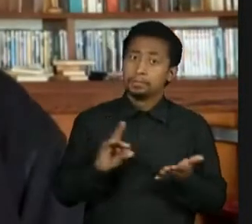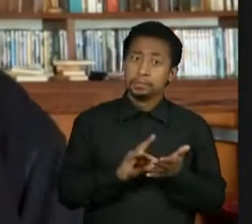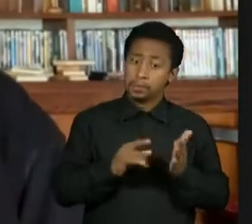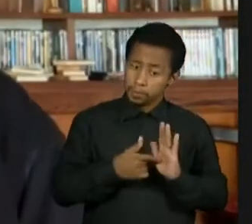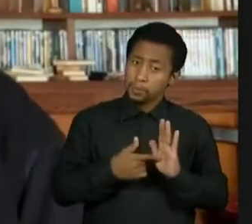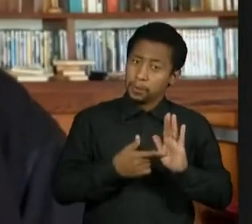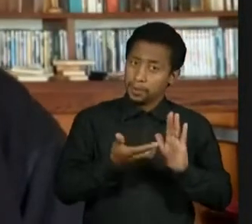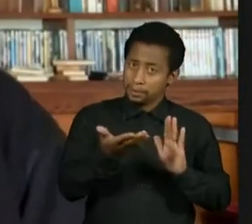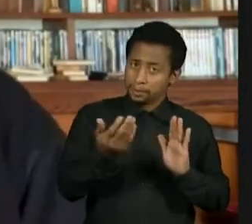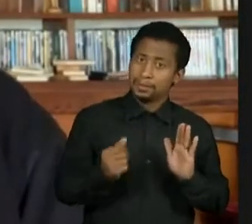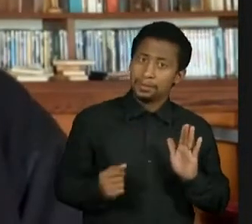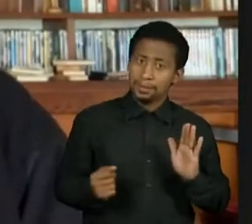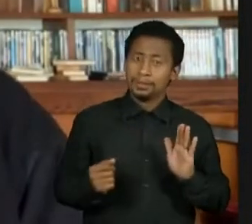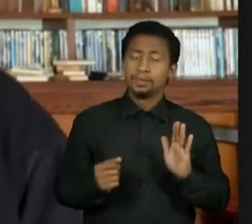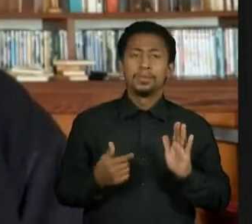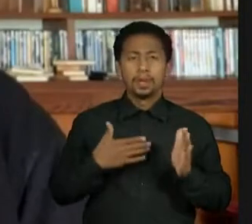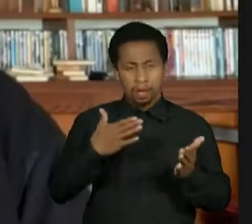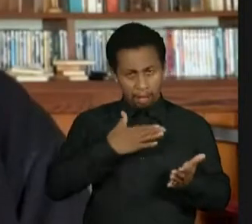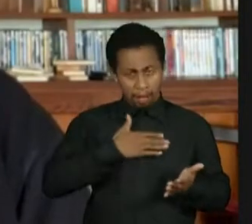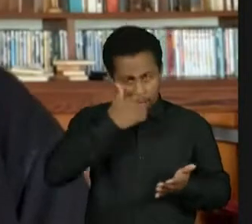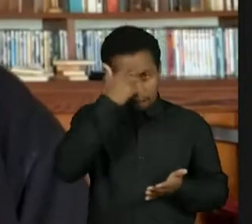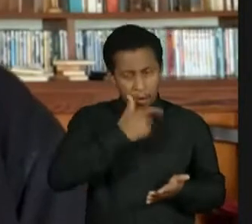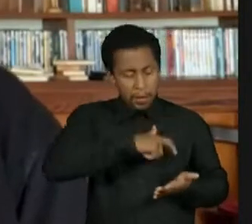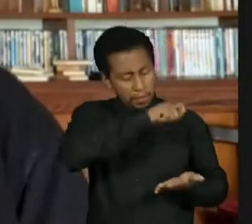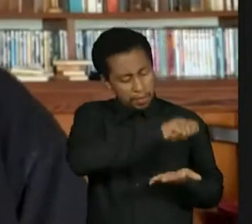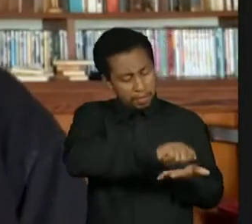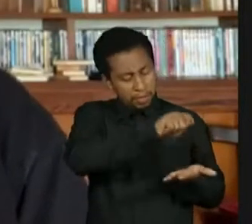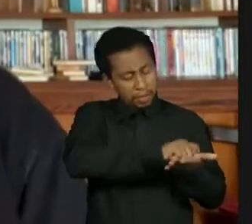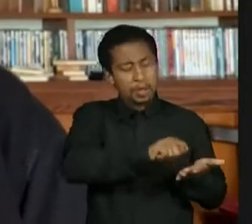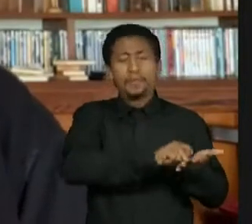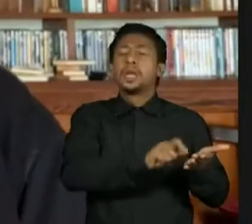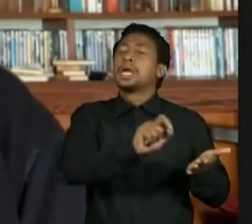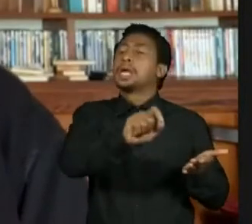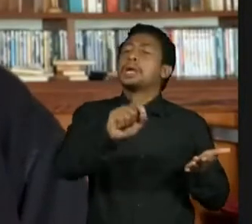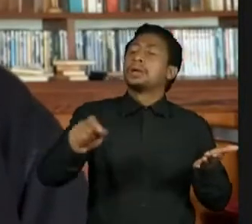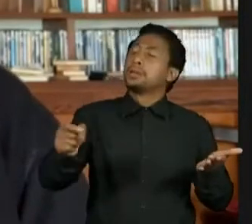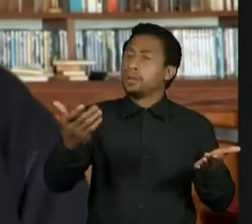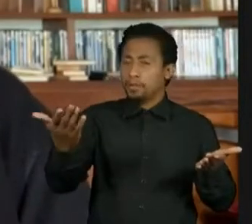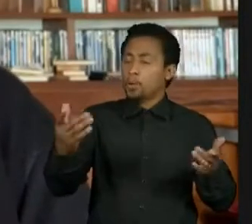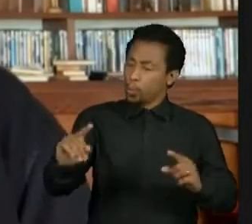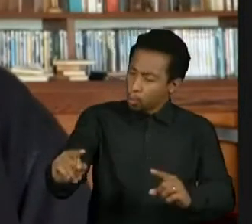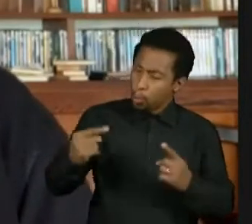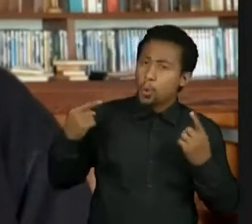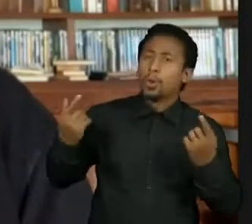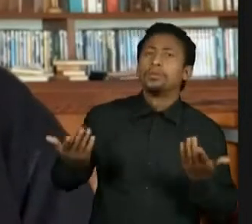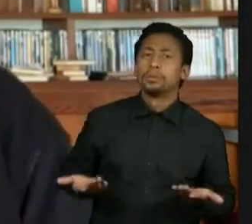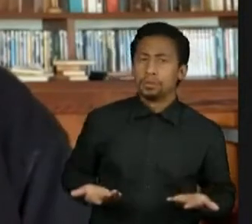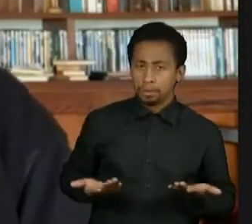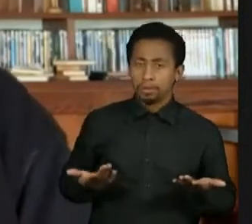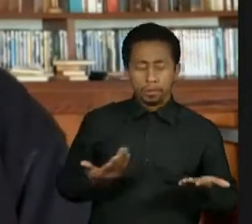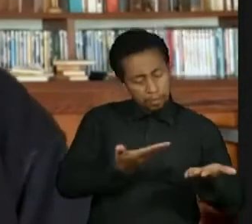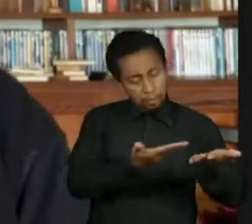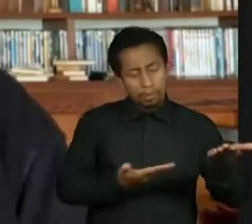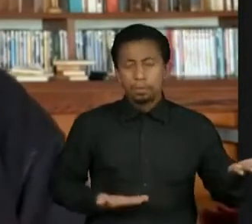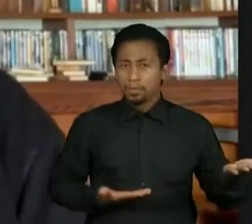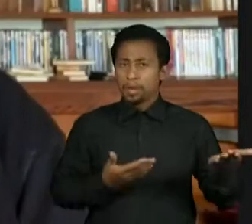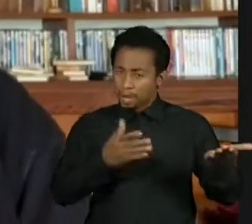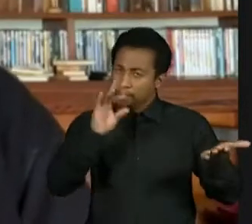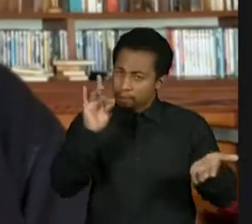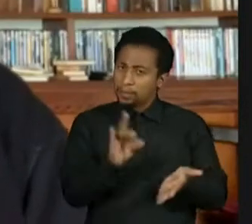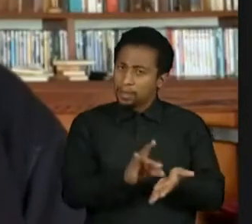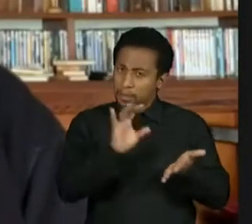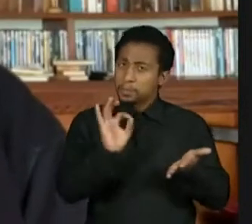toda a minha arquitetura, entendeu? Eu vou achar formidável, né? É isso que eu faço, eu tento trabalhar com fatos,